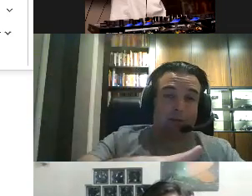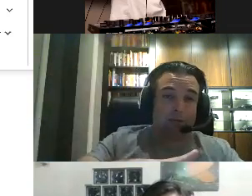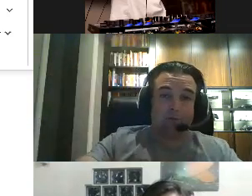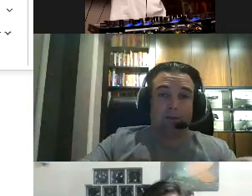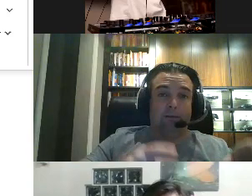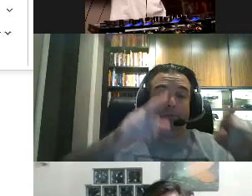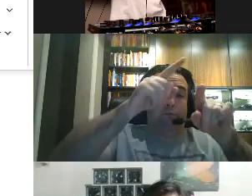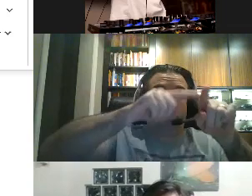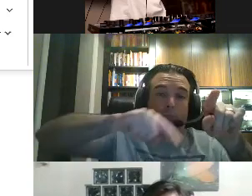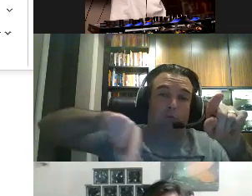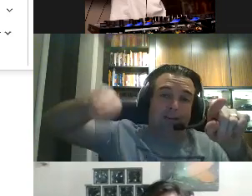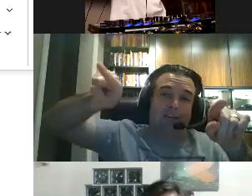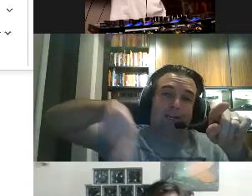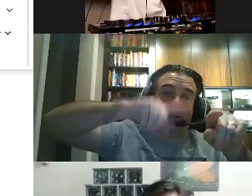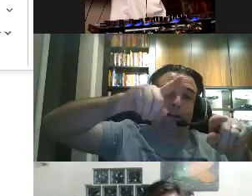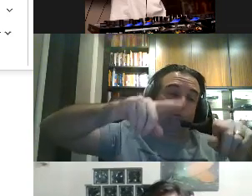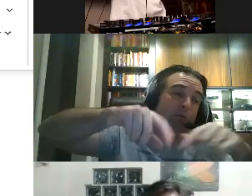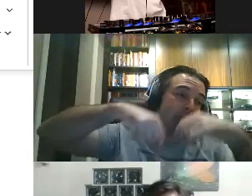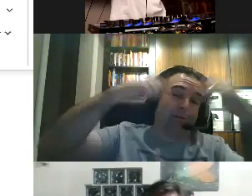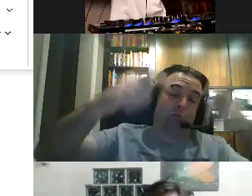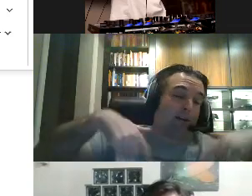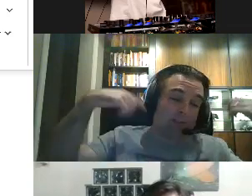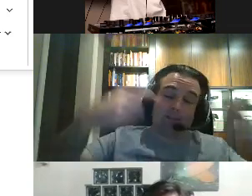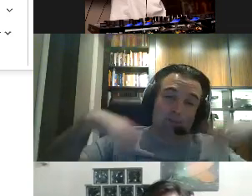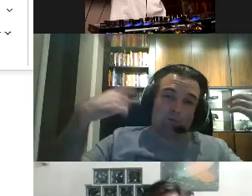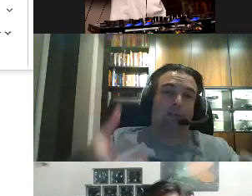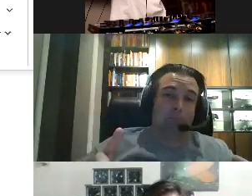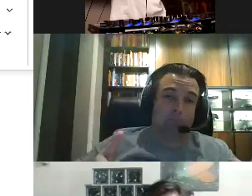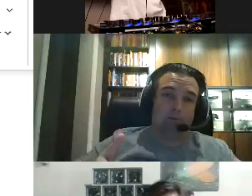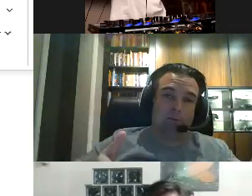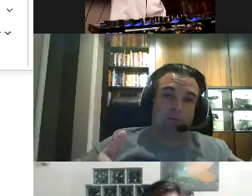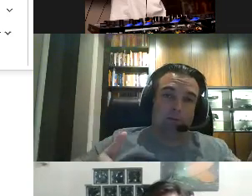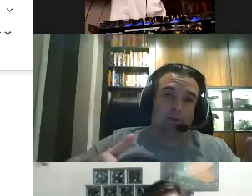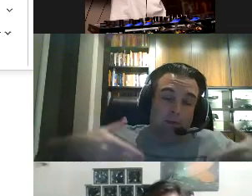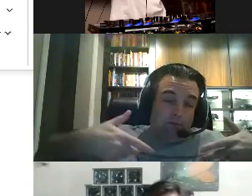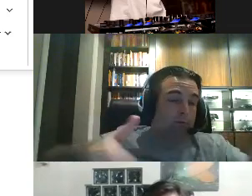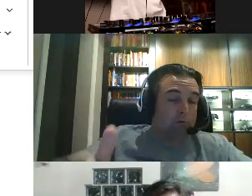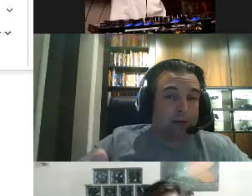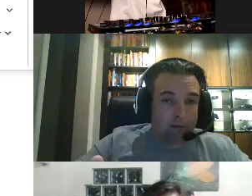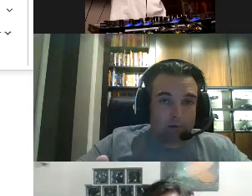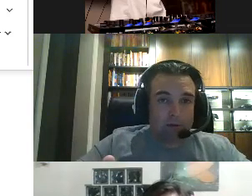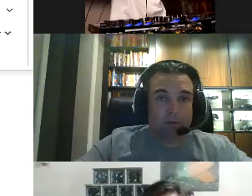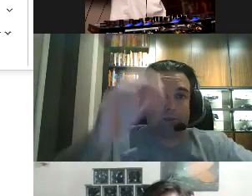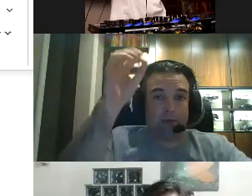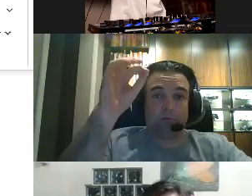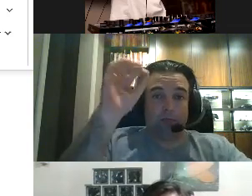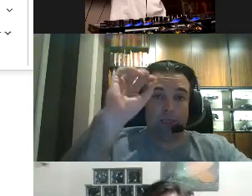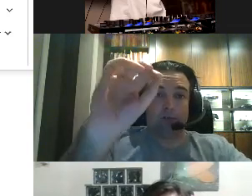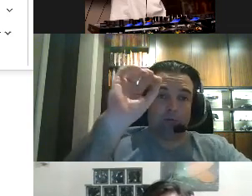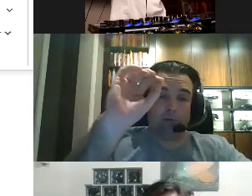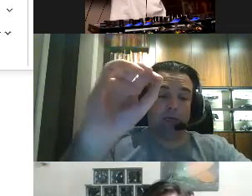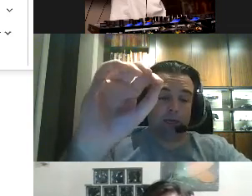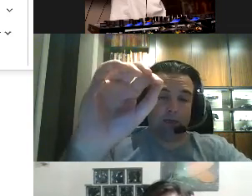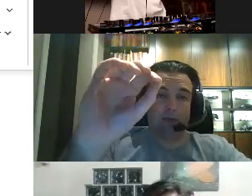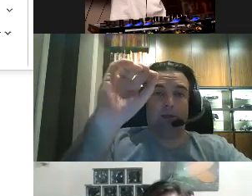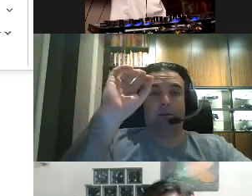mais baixo. E formou aquele canal porque passou água tanto tempo que formou um canal. Certo?